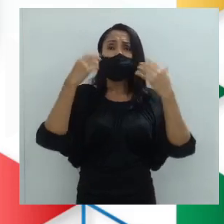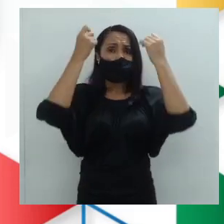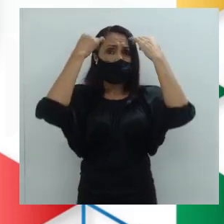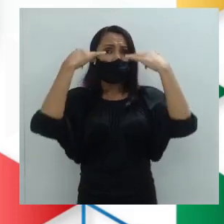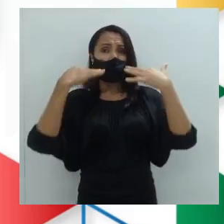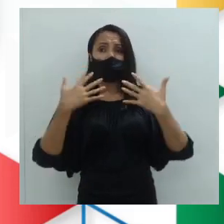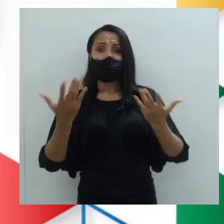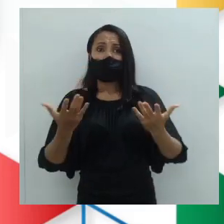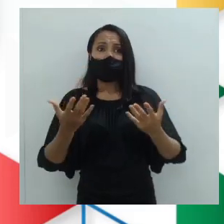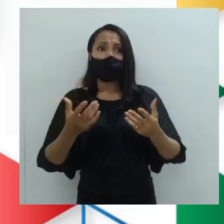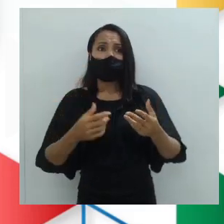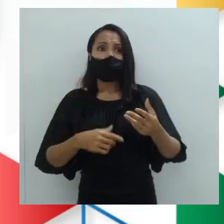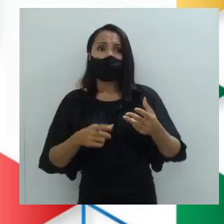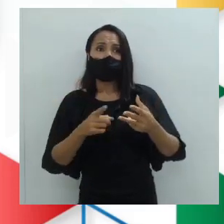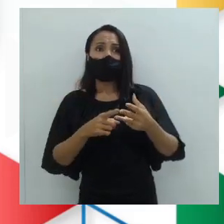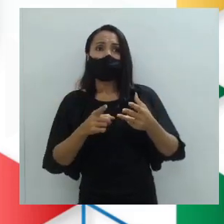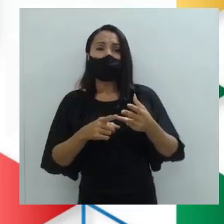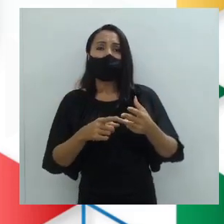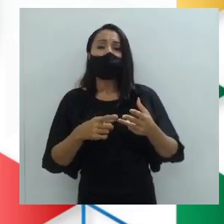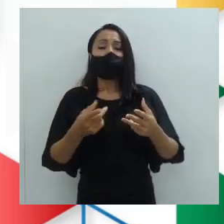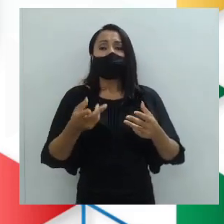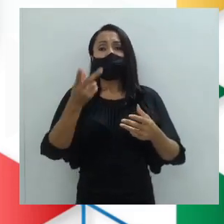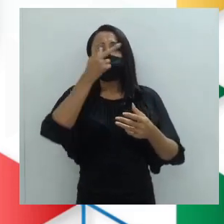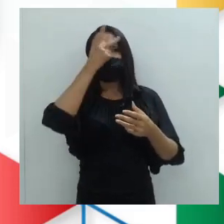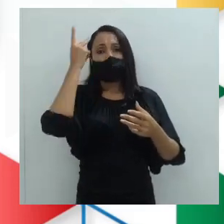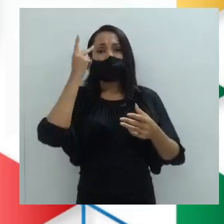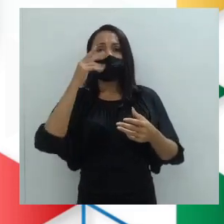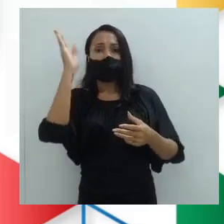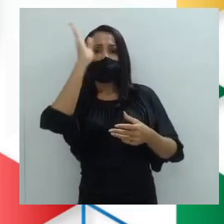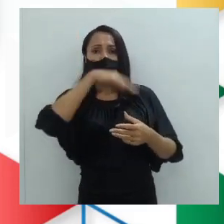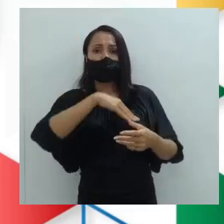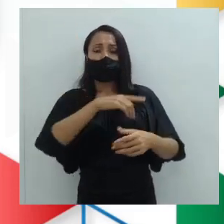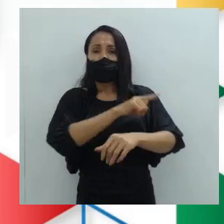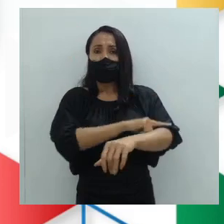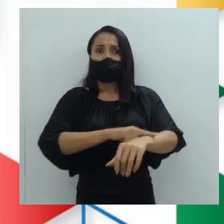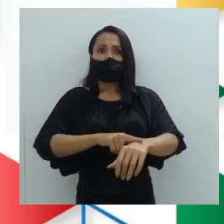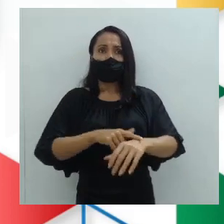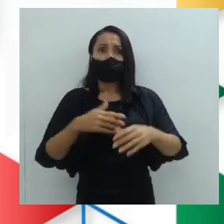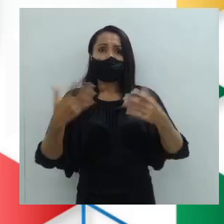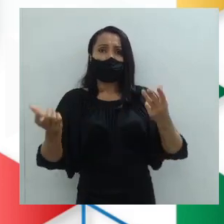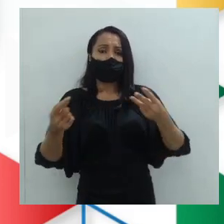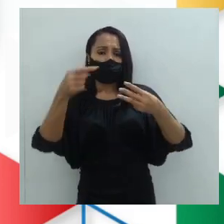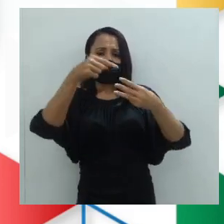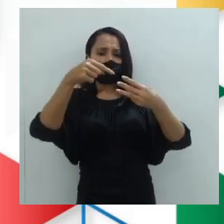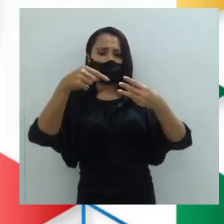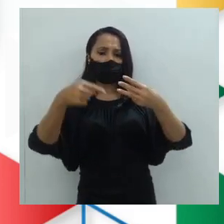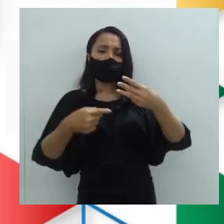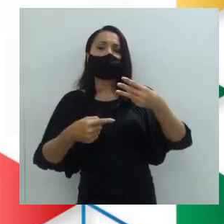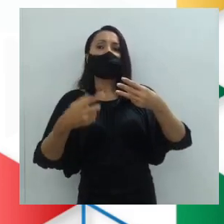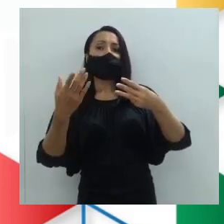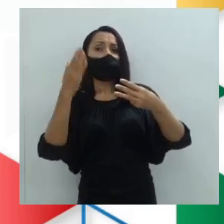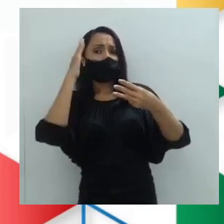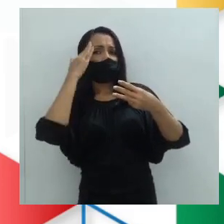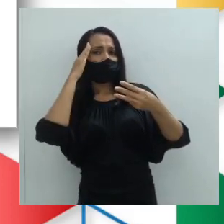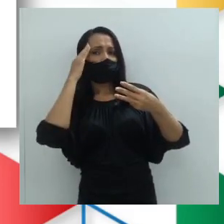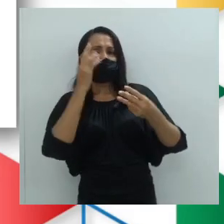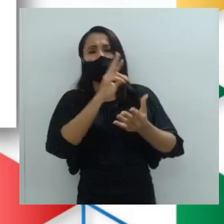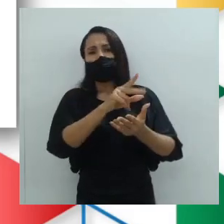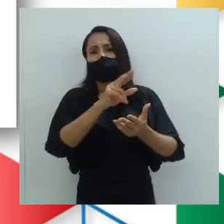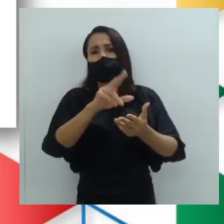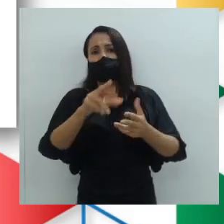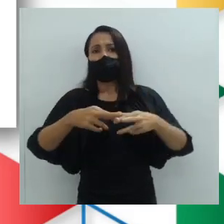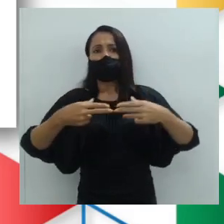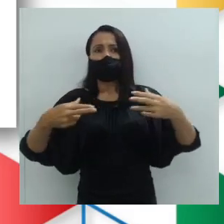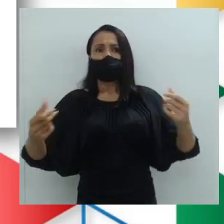exemplo. Há pessoas mal educadas no ambiente. Você pode interpretar N coisas, várias situações.